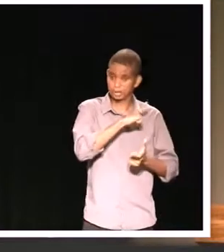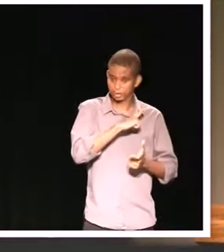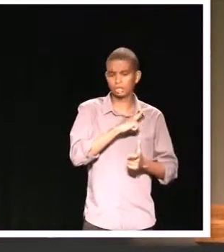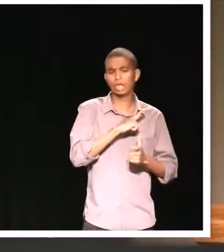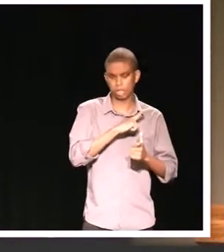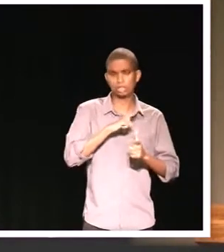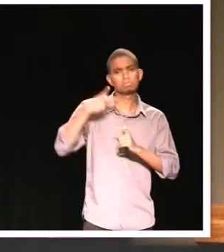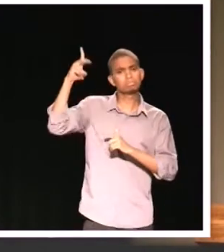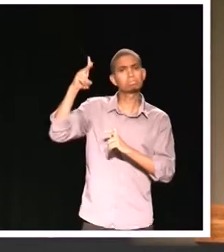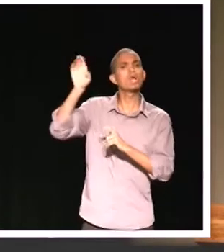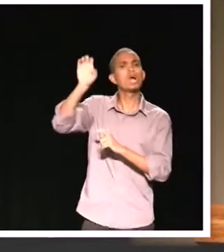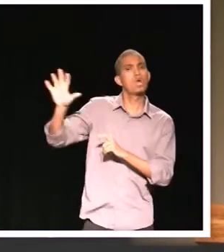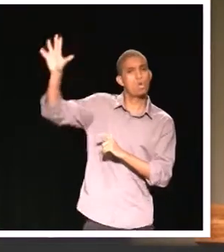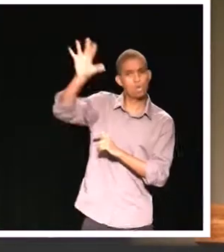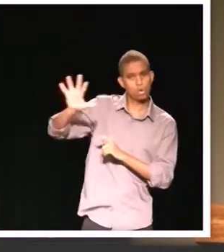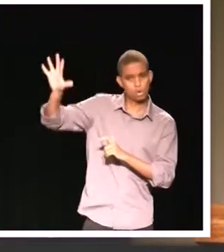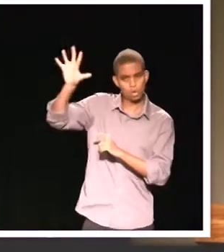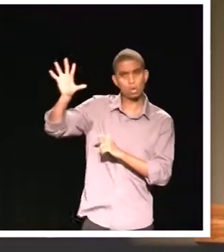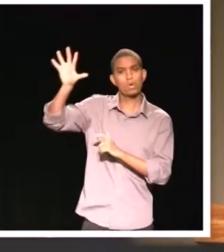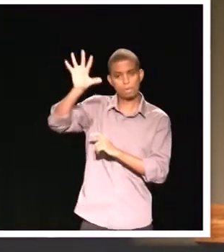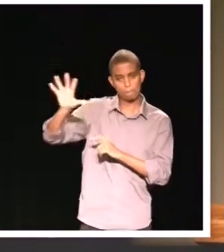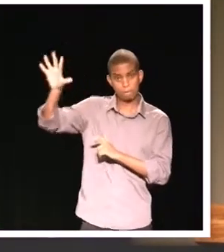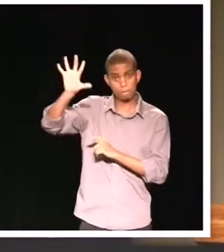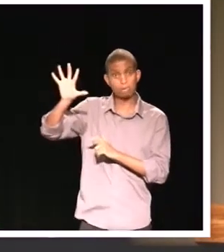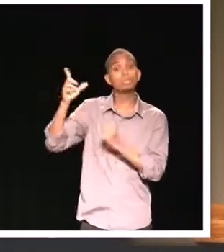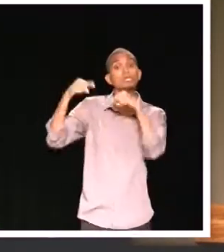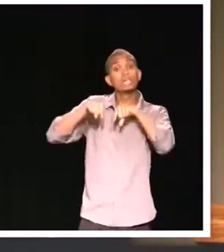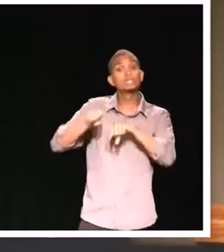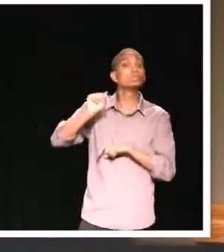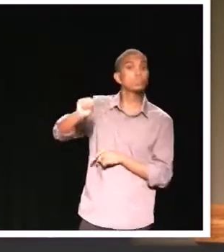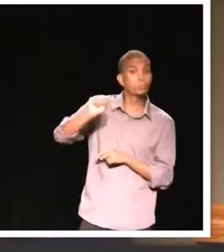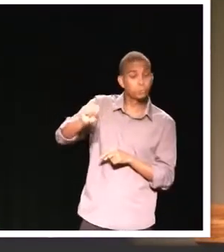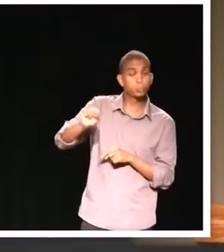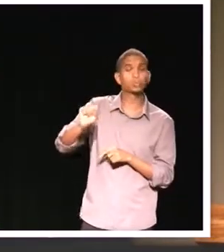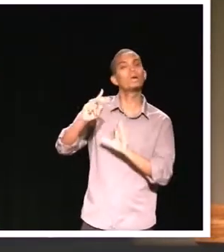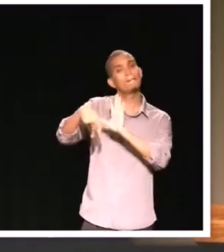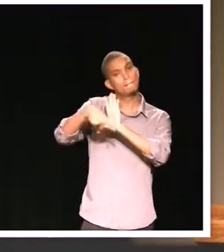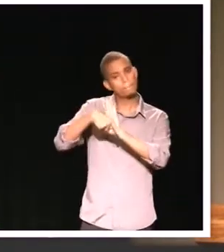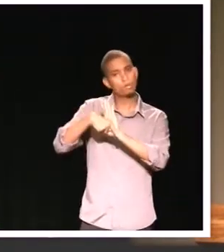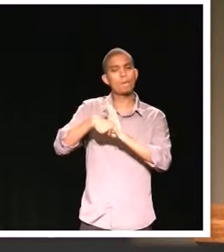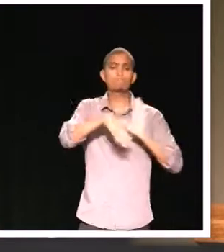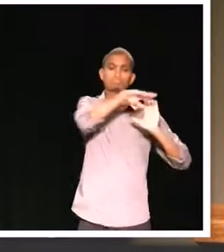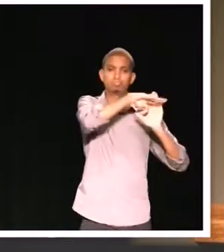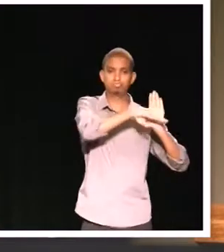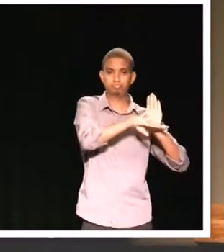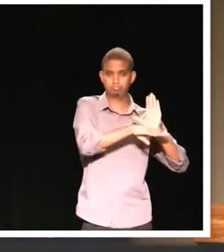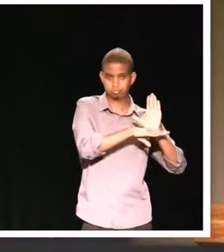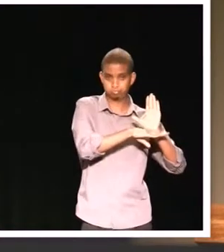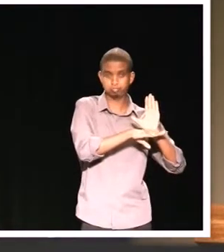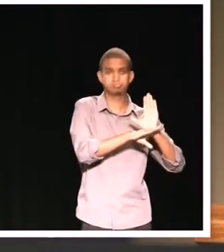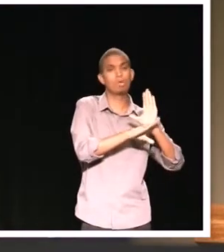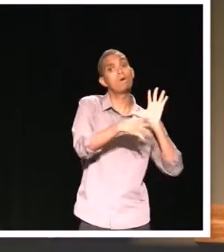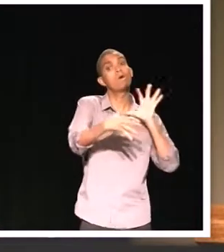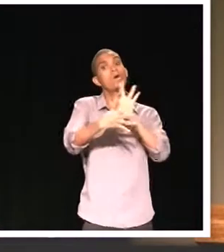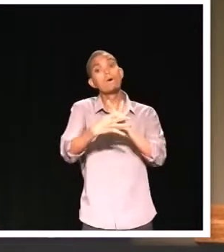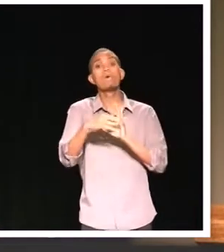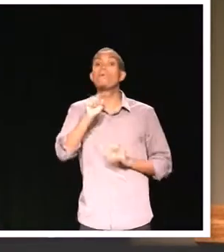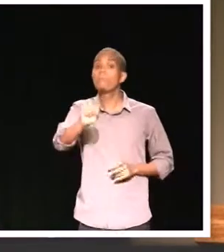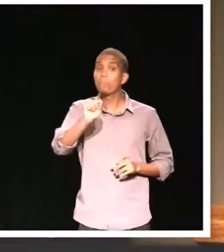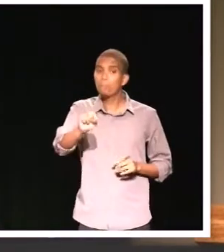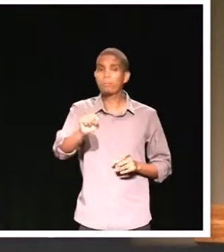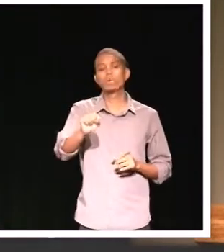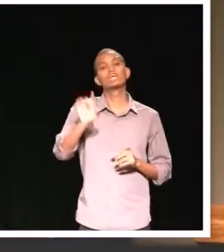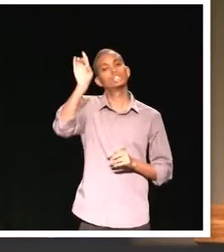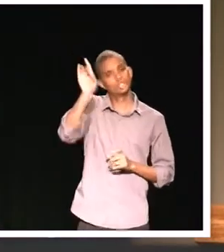Comunidade Europeia ou na União Europeia, que toma questões dos documentos anteriores e os fixa claramente